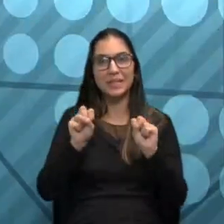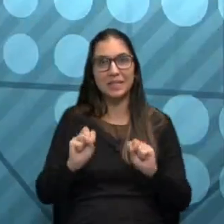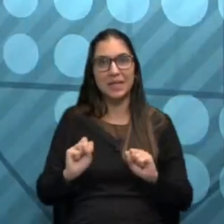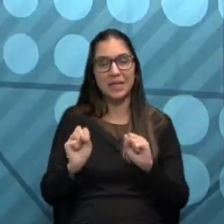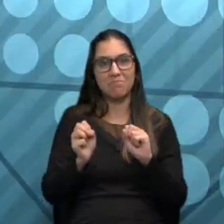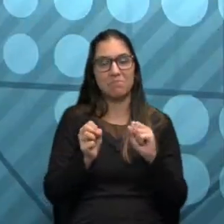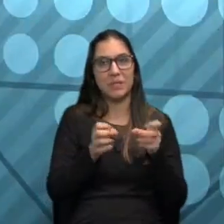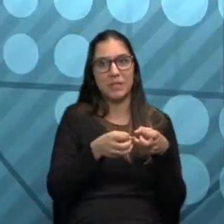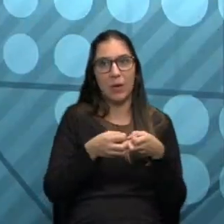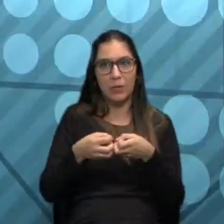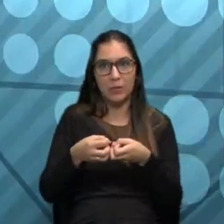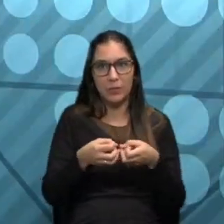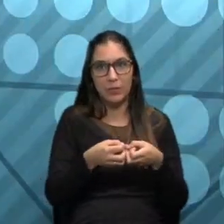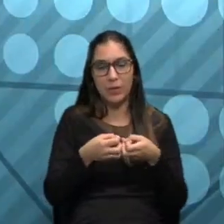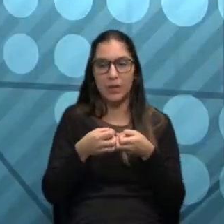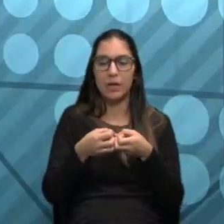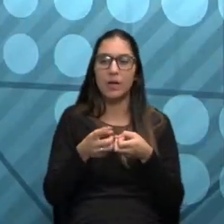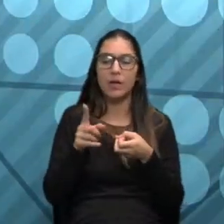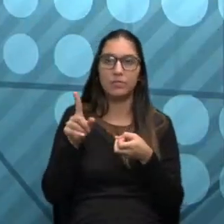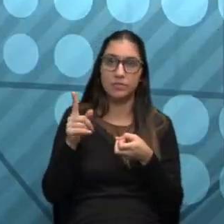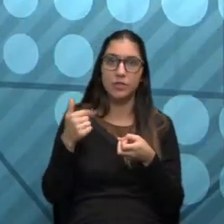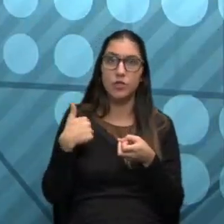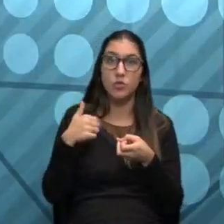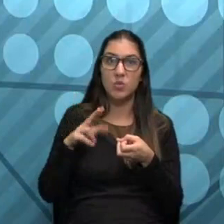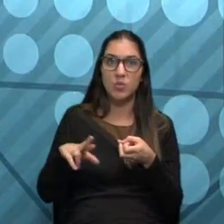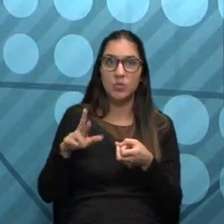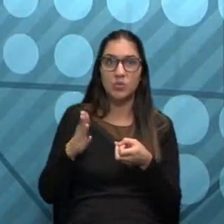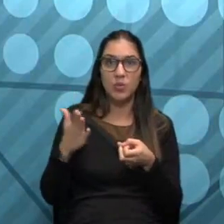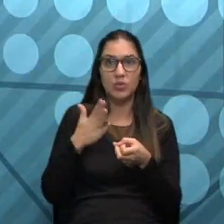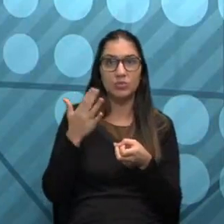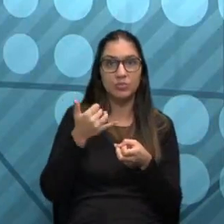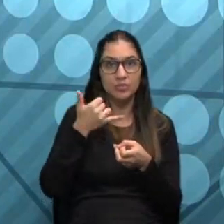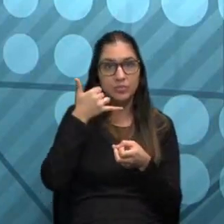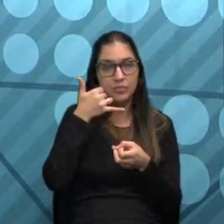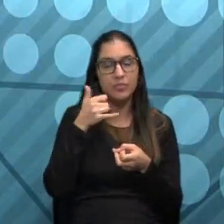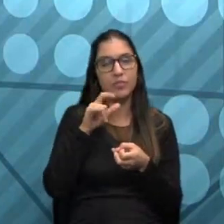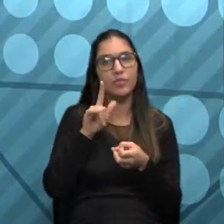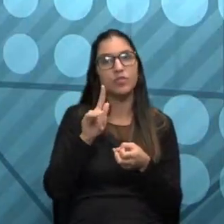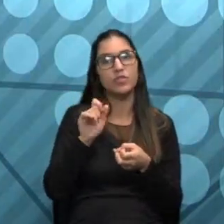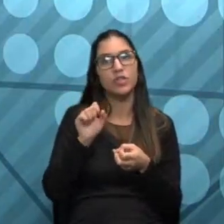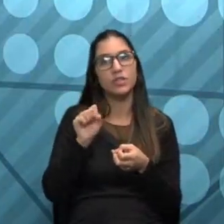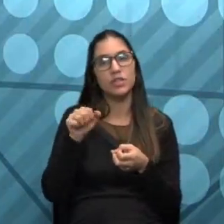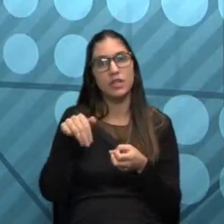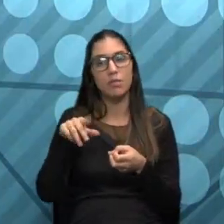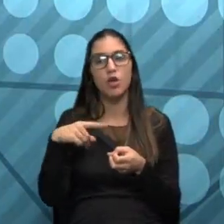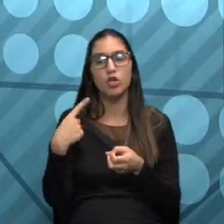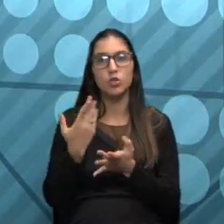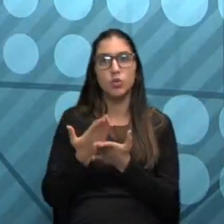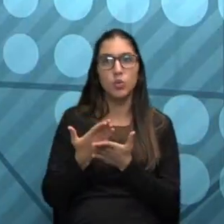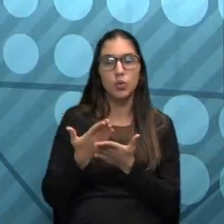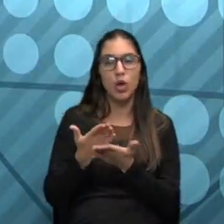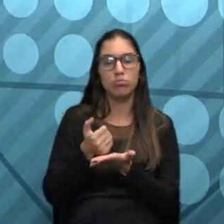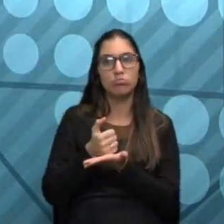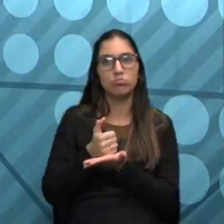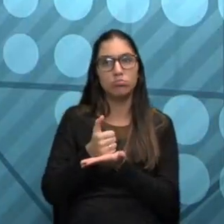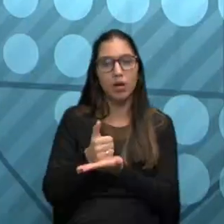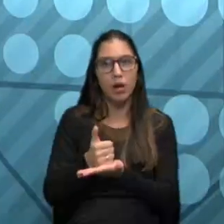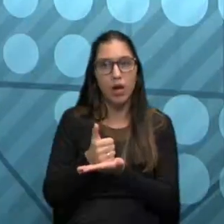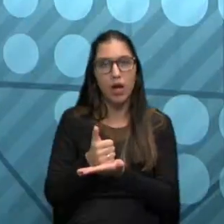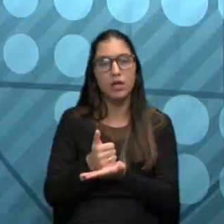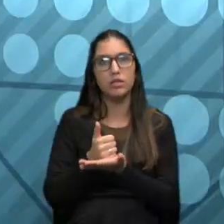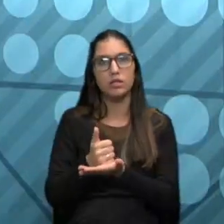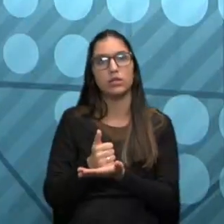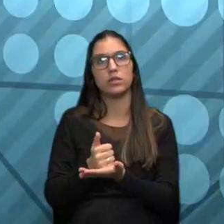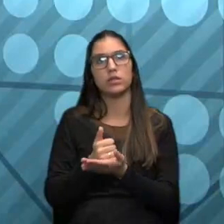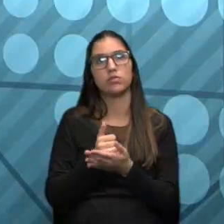celular. Então, celular, esse que eu uso hoje em dia, a gente usa a rede GSM. Então a gente vai estudar os princípios básicos da